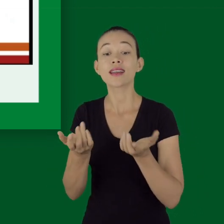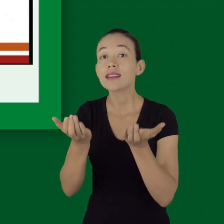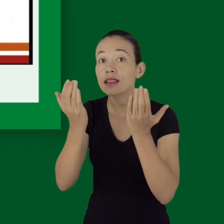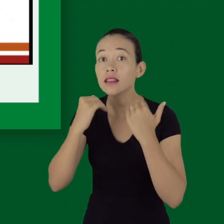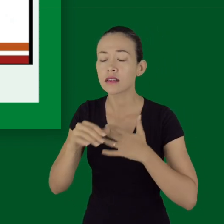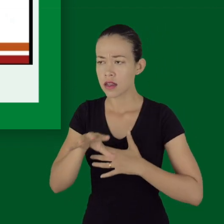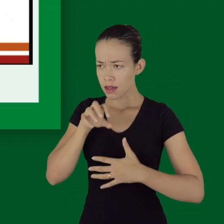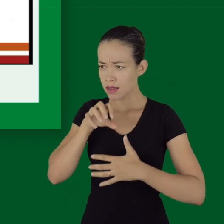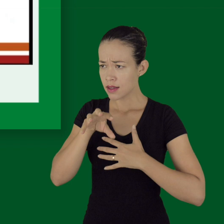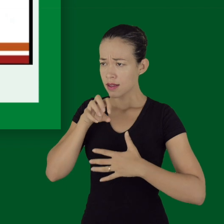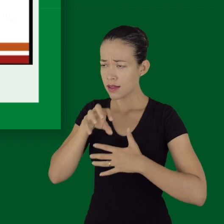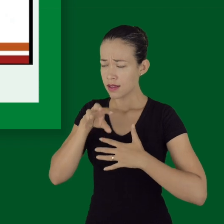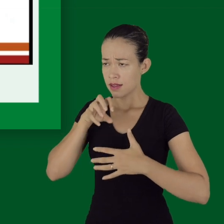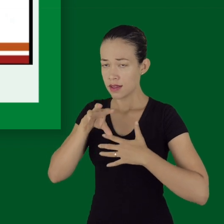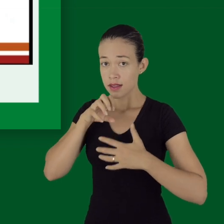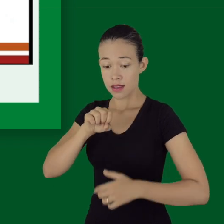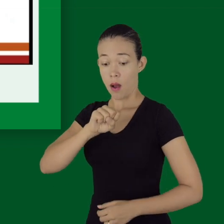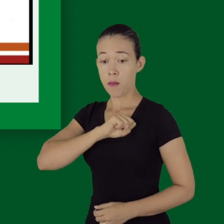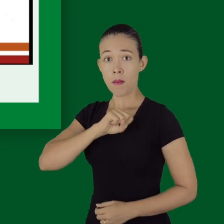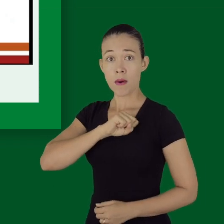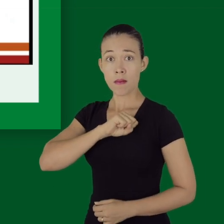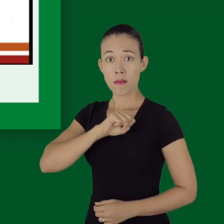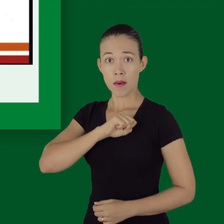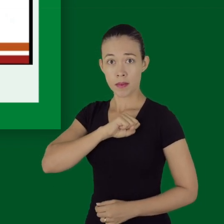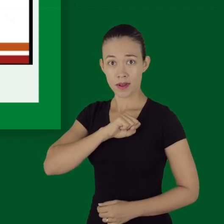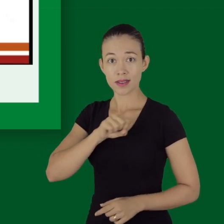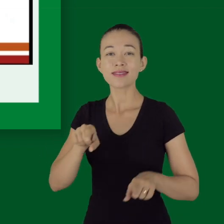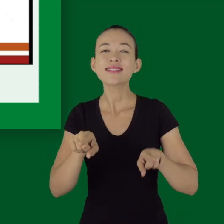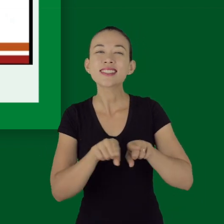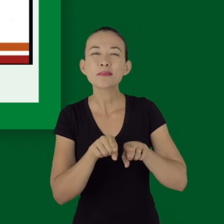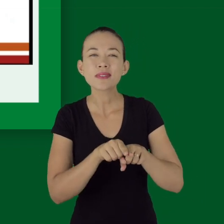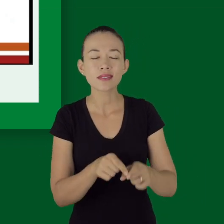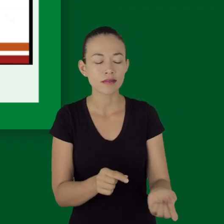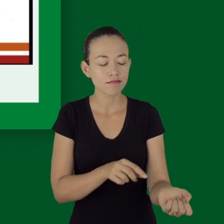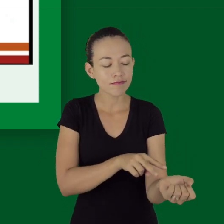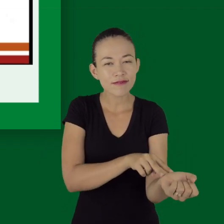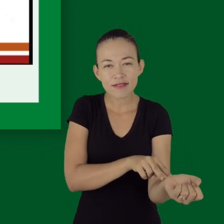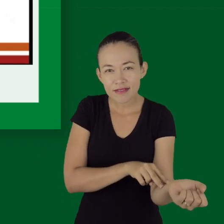aumentar a frequência cardíaca, aumentar